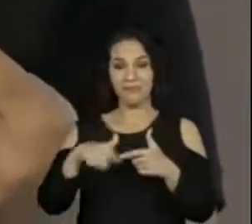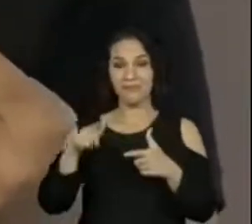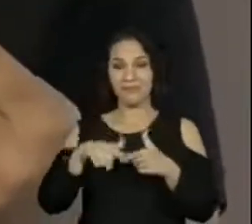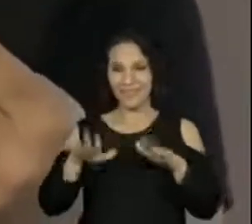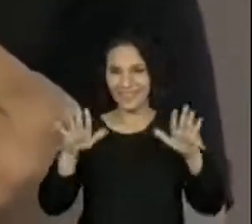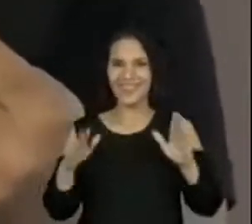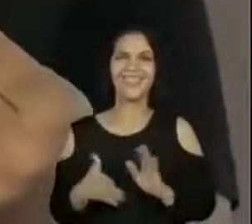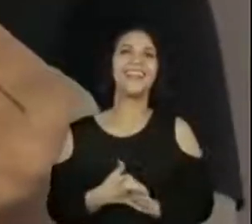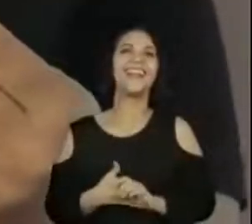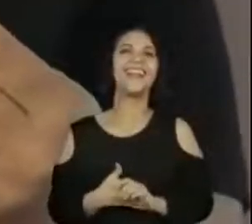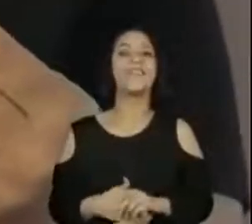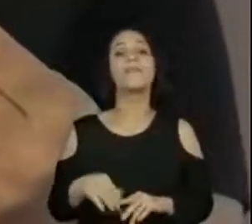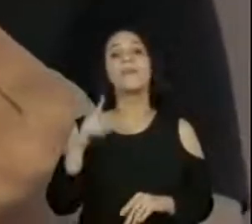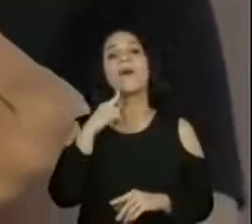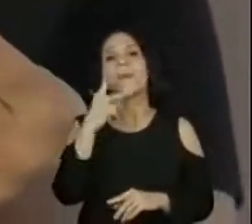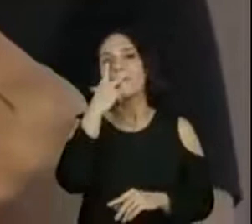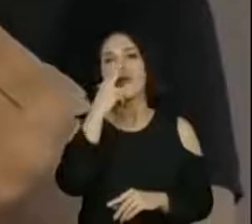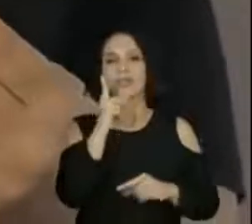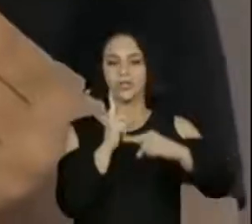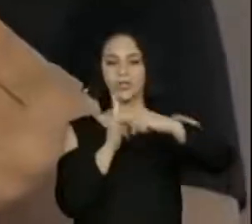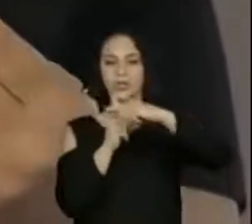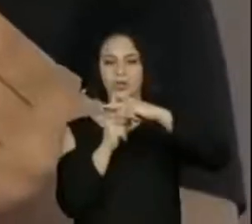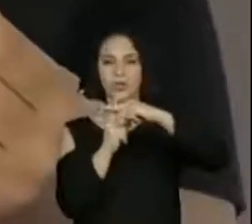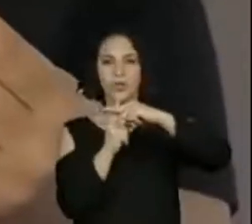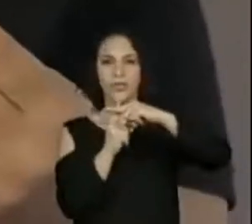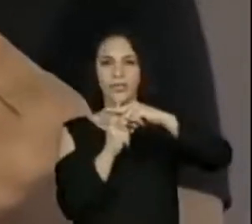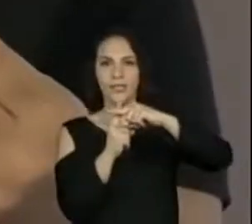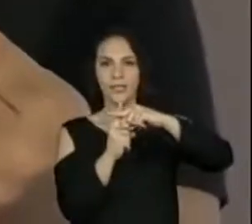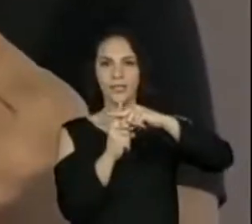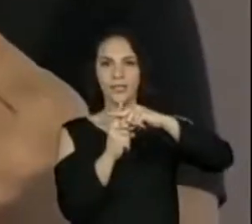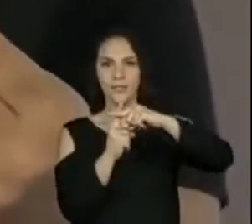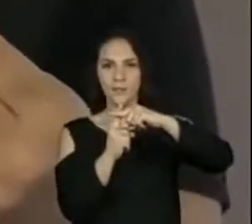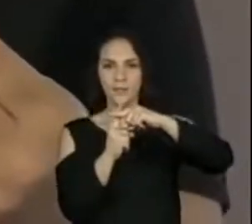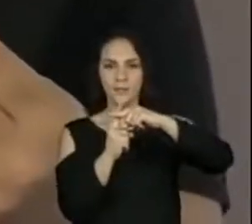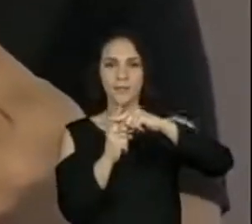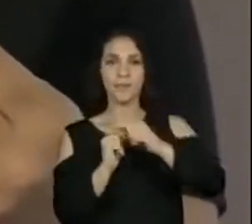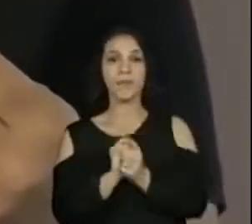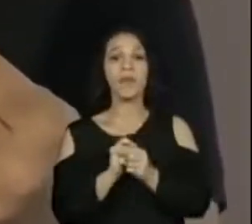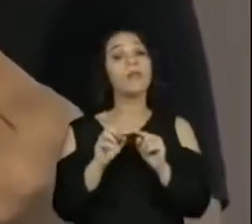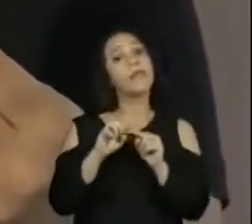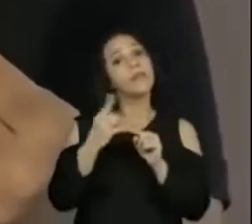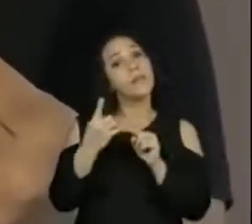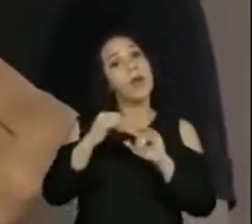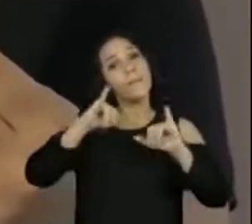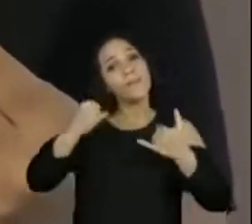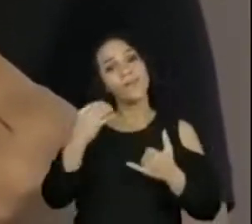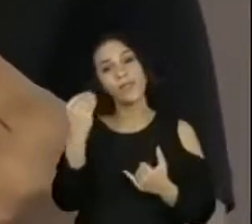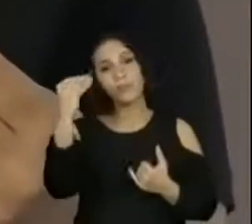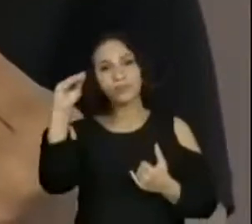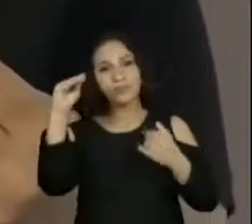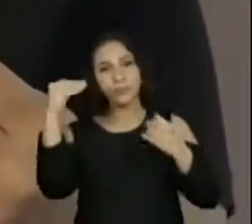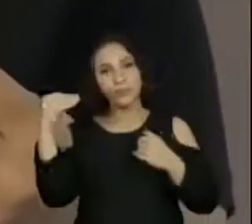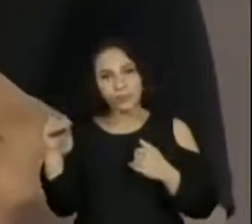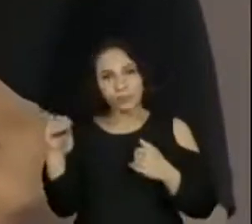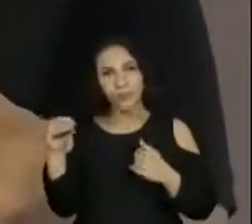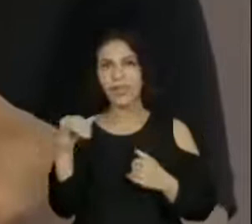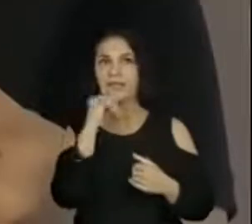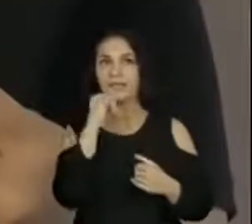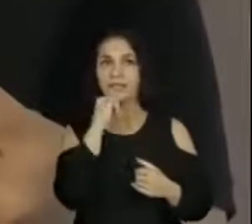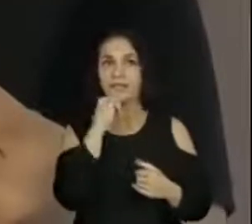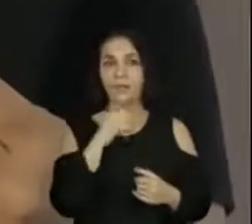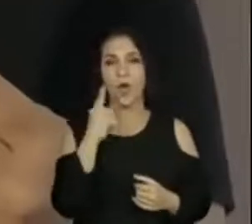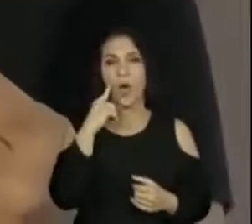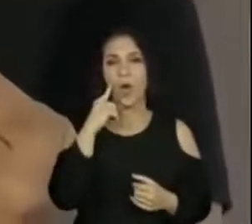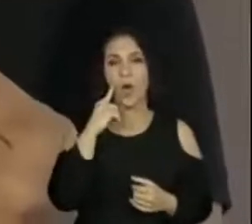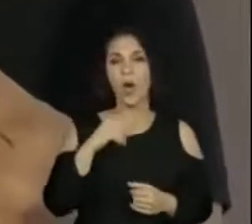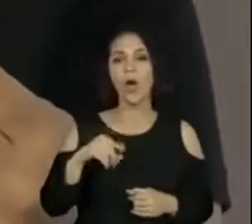Como se fosse uma cruz. E depois você preenche entre o 9 e o 12,